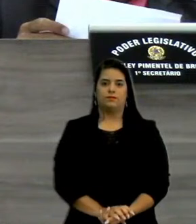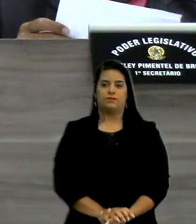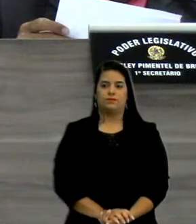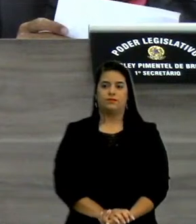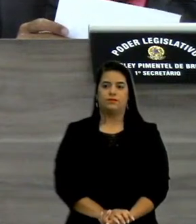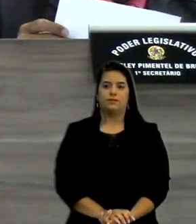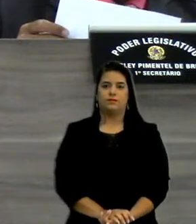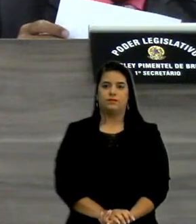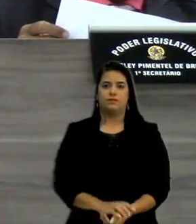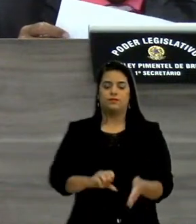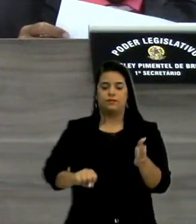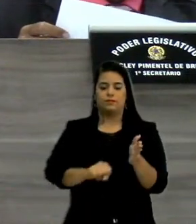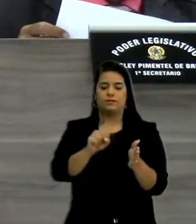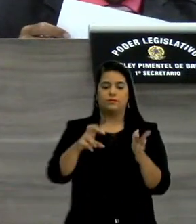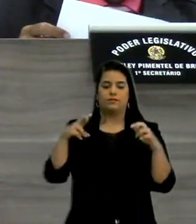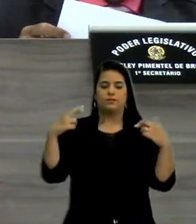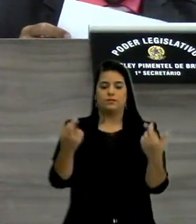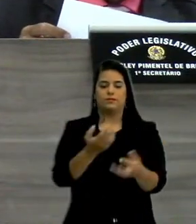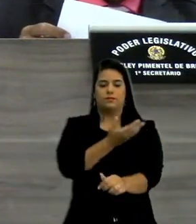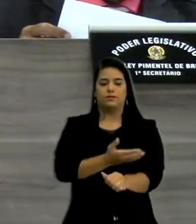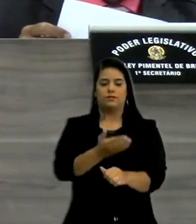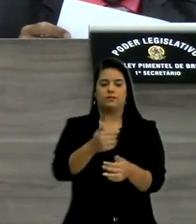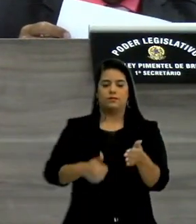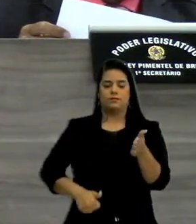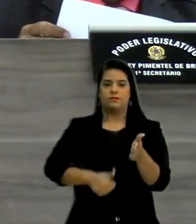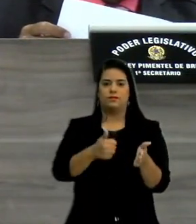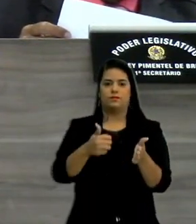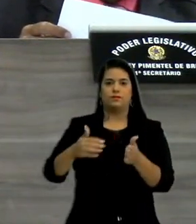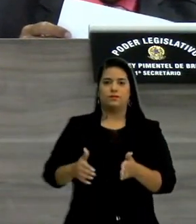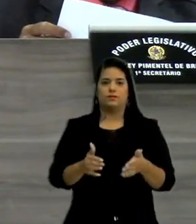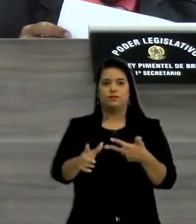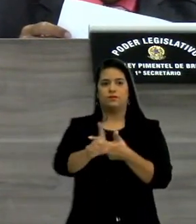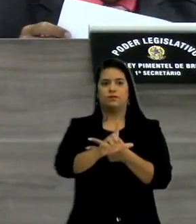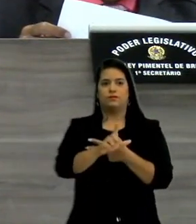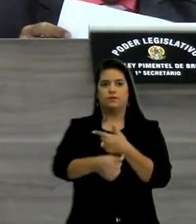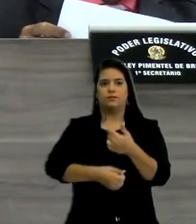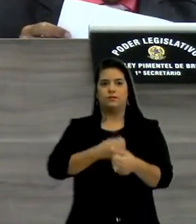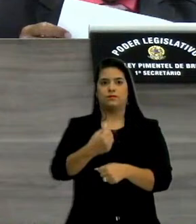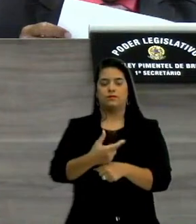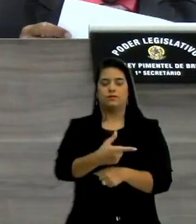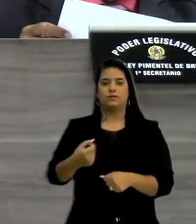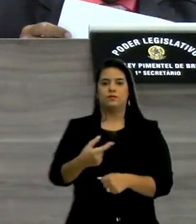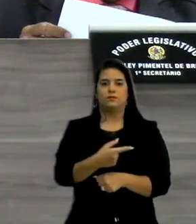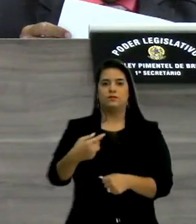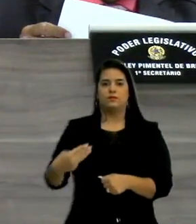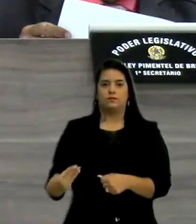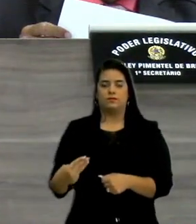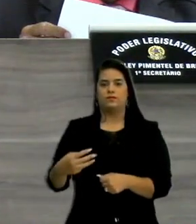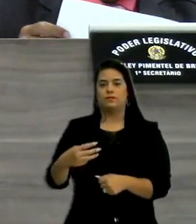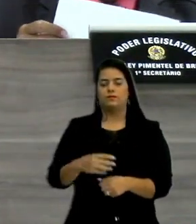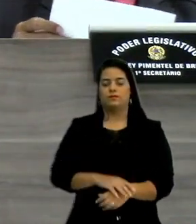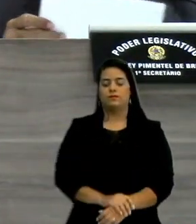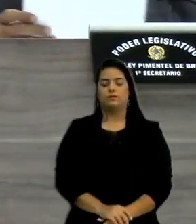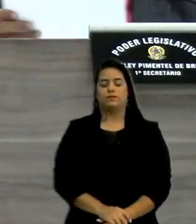A ata da 8ª sessão ordinária do primeiro período legislativo do ano 2023. Aos 27 dias